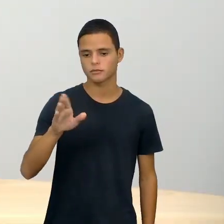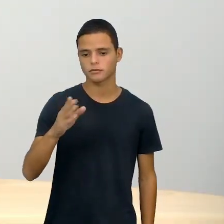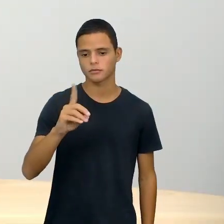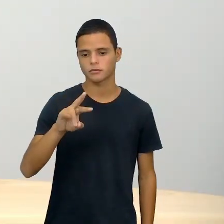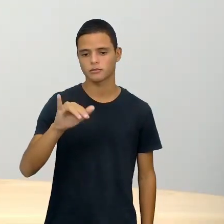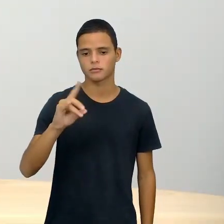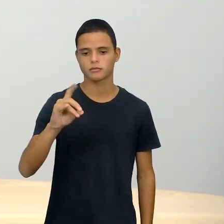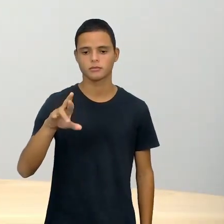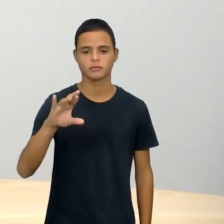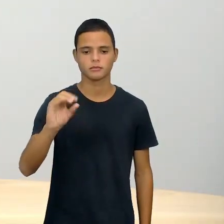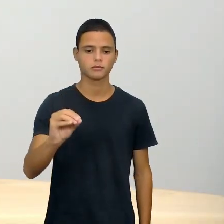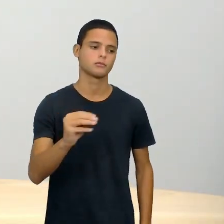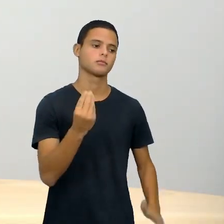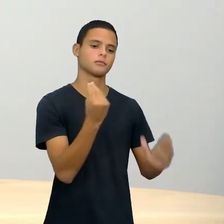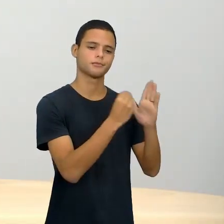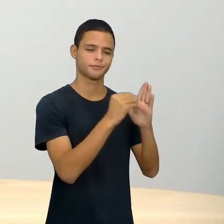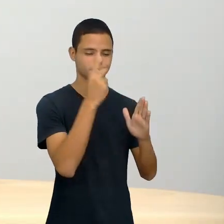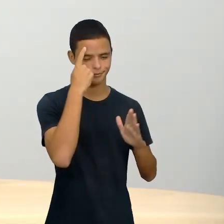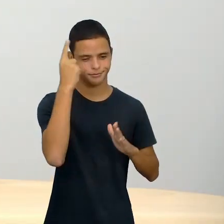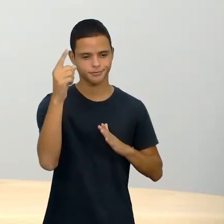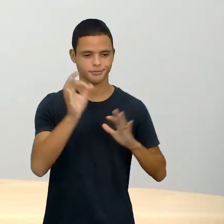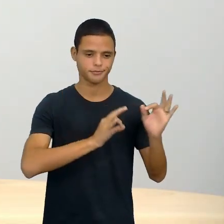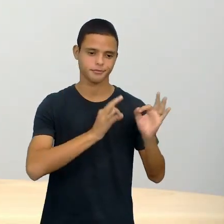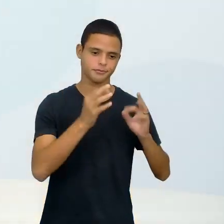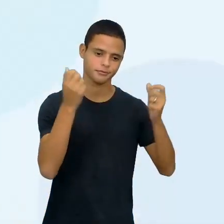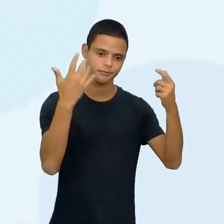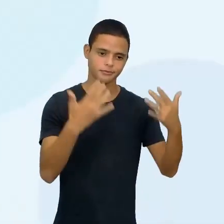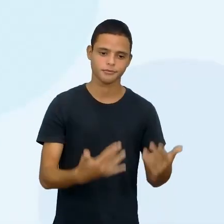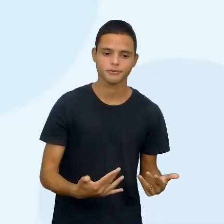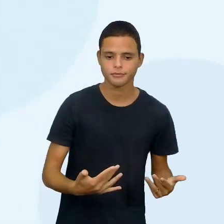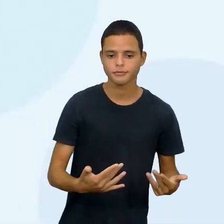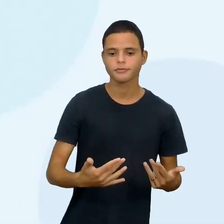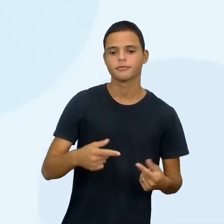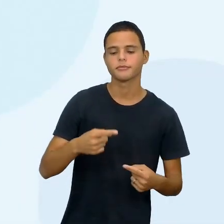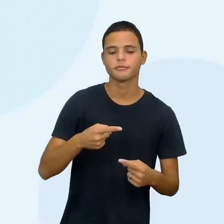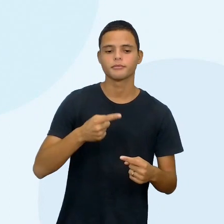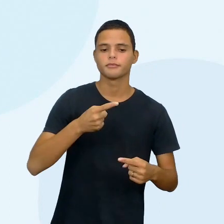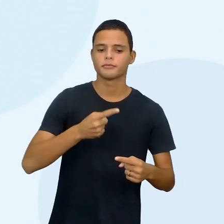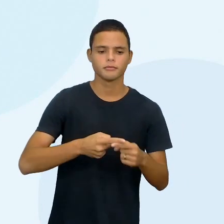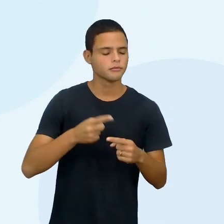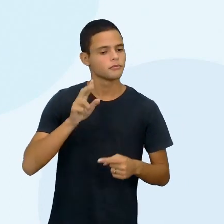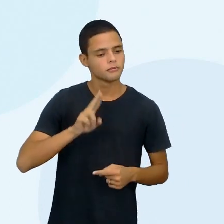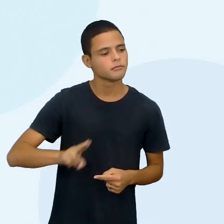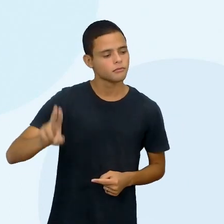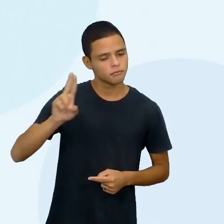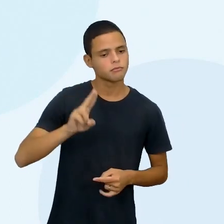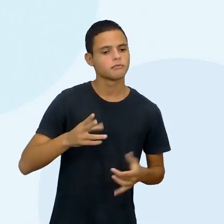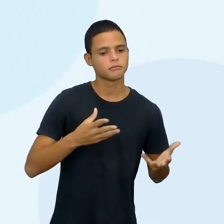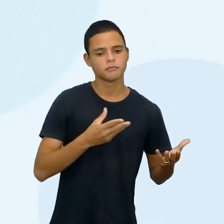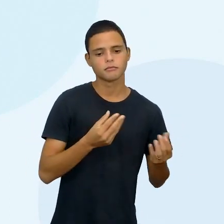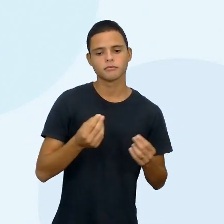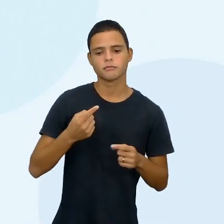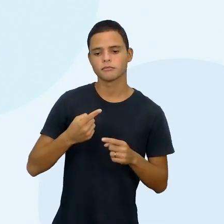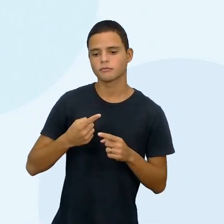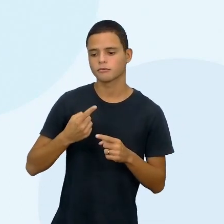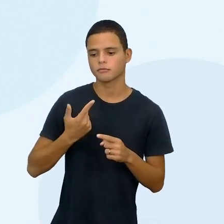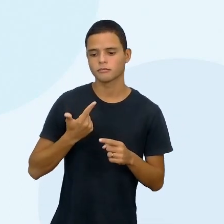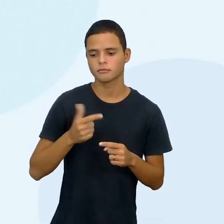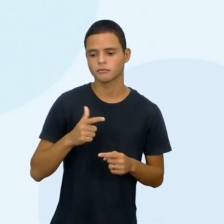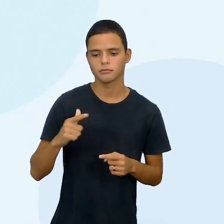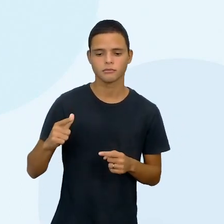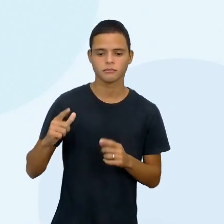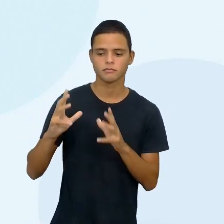aqui, né, nesse processo para falar um pouquinho para vocês, porque ele está sendo muito utilizado, porque ele não tem a corrosão, ele dura mais de 100